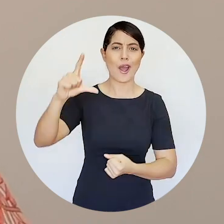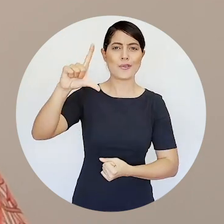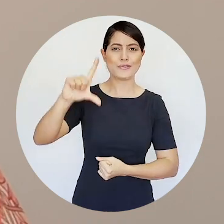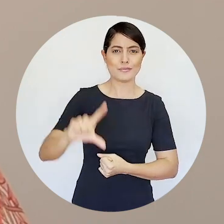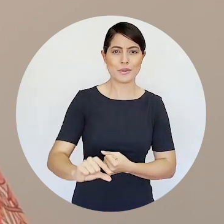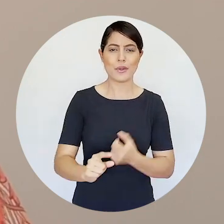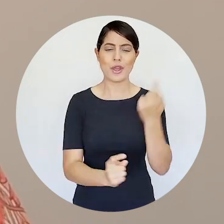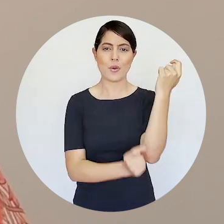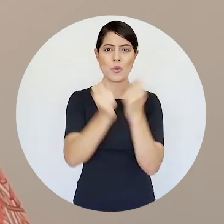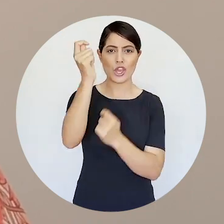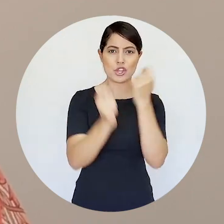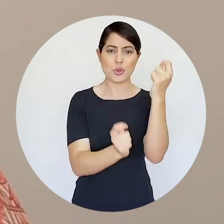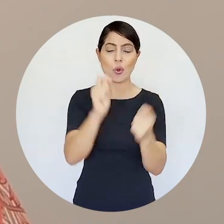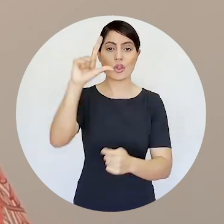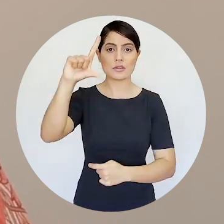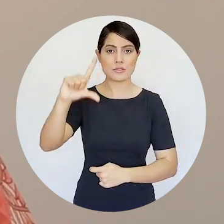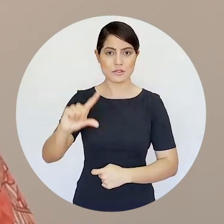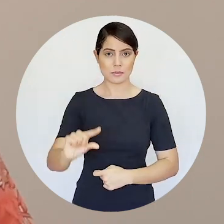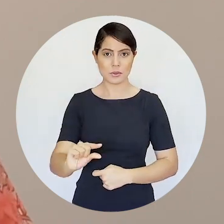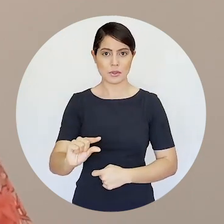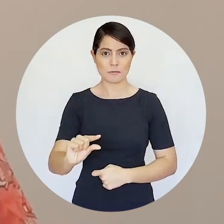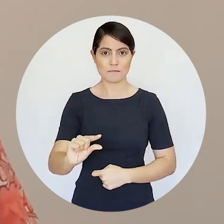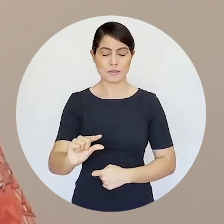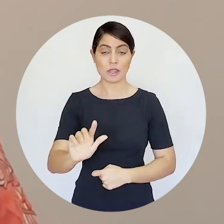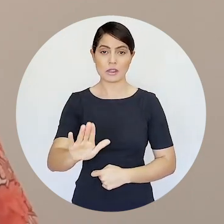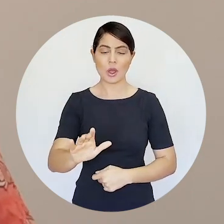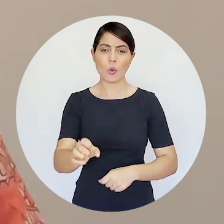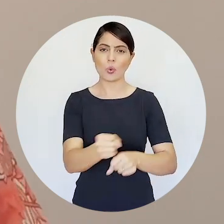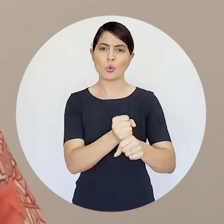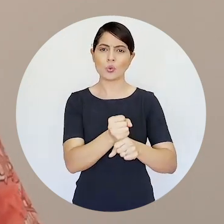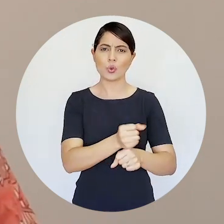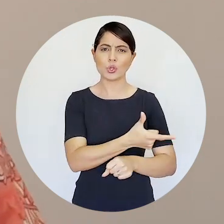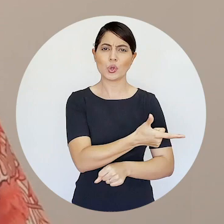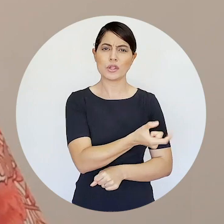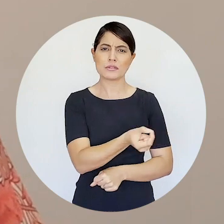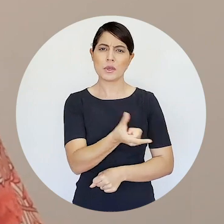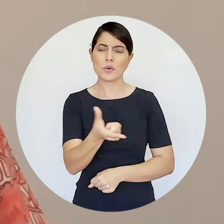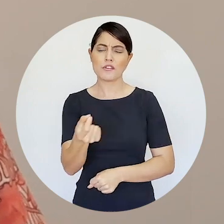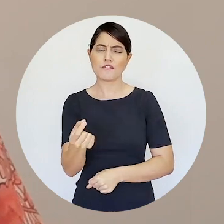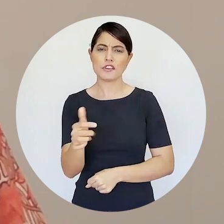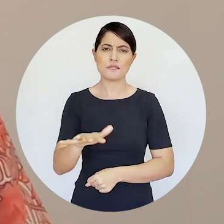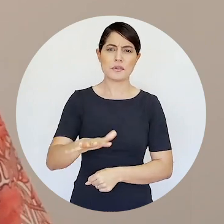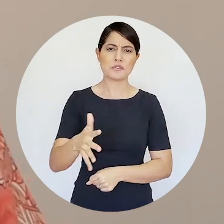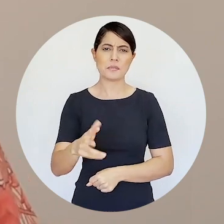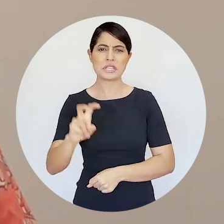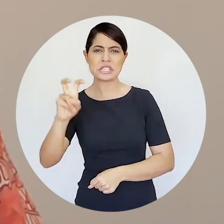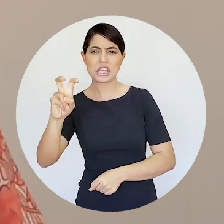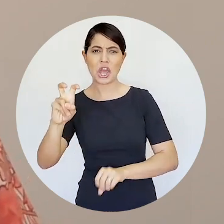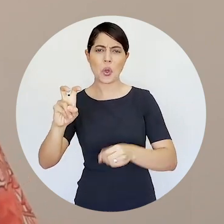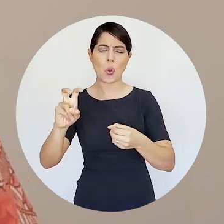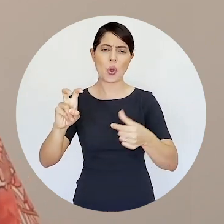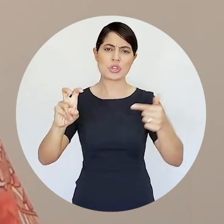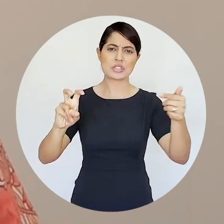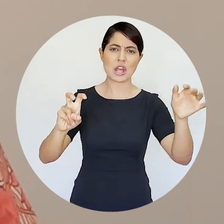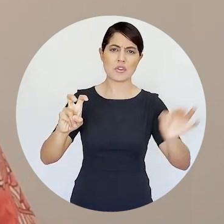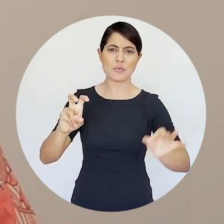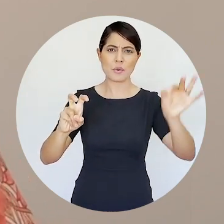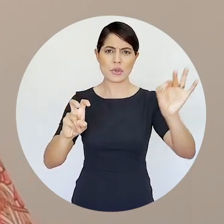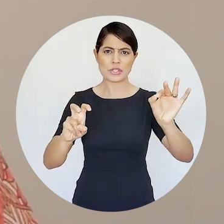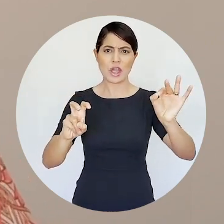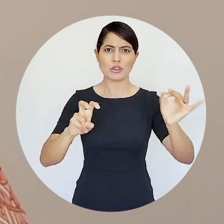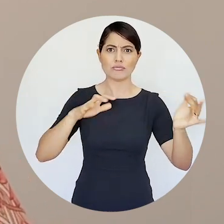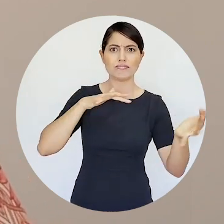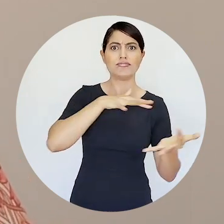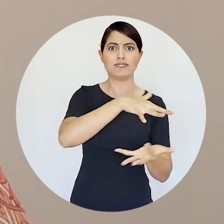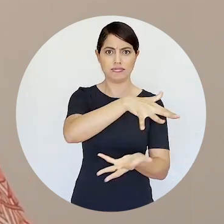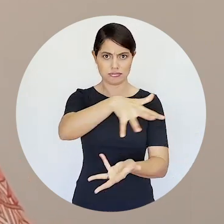das atividades industriais, vai ficar no ano de 2020 numa média de 5 a 7%